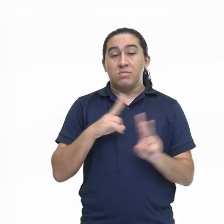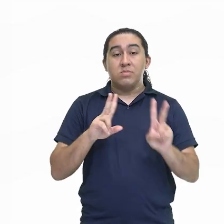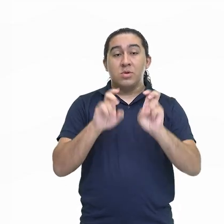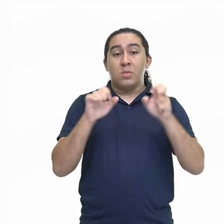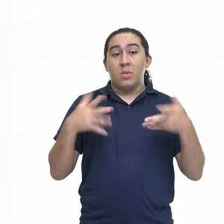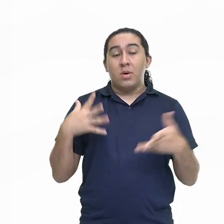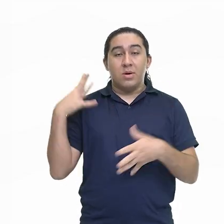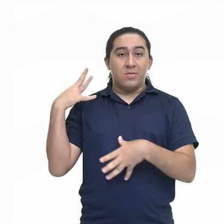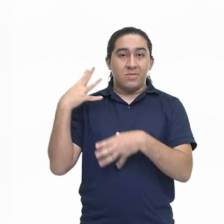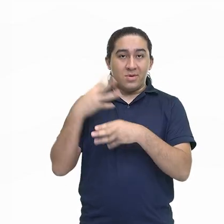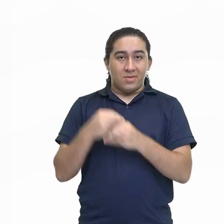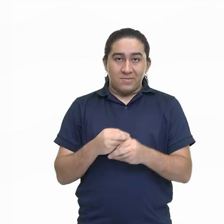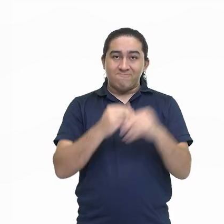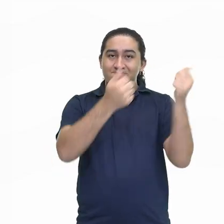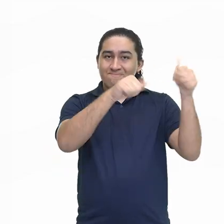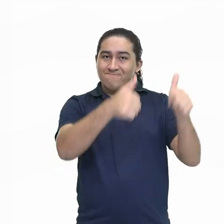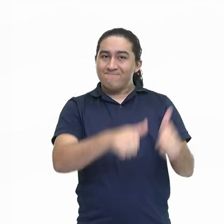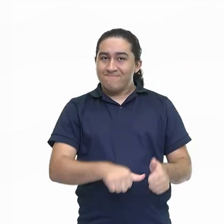ter revisão e